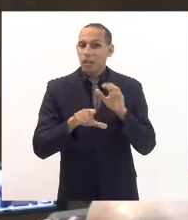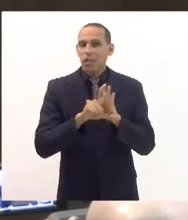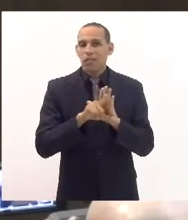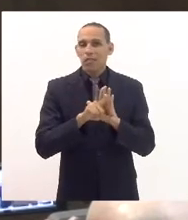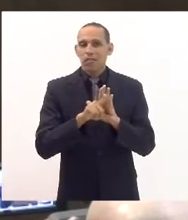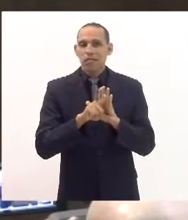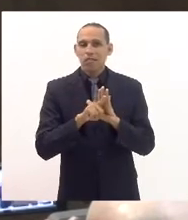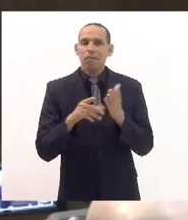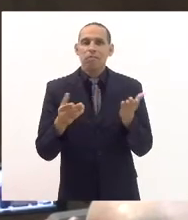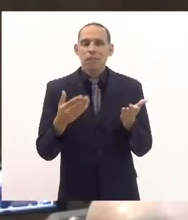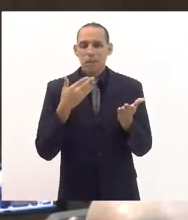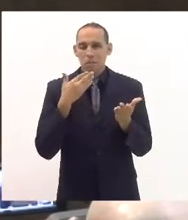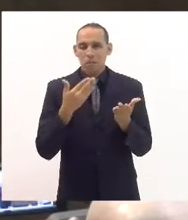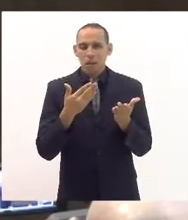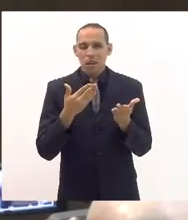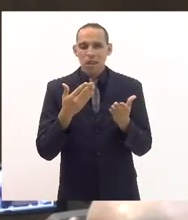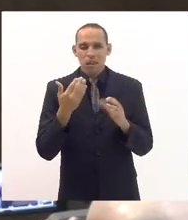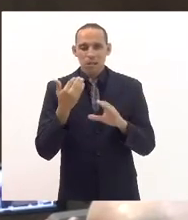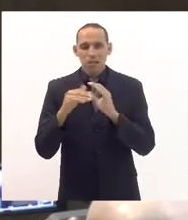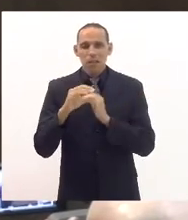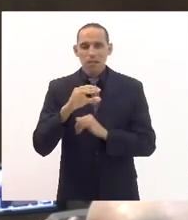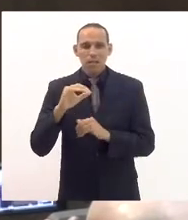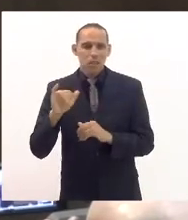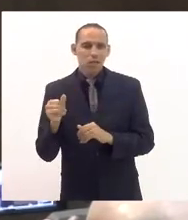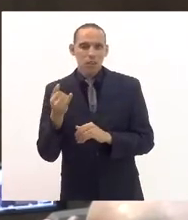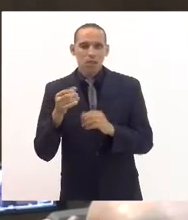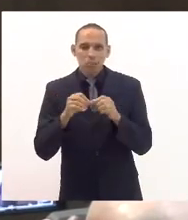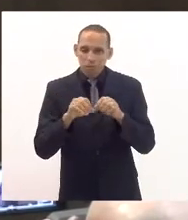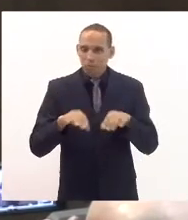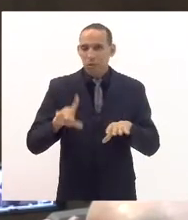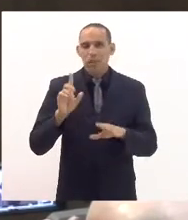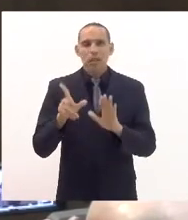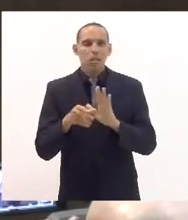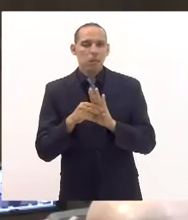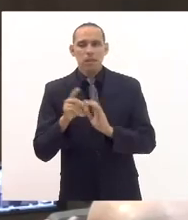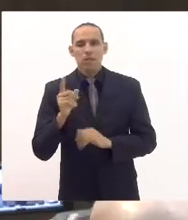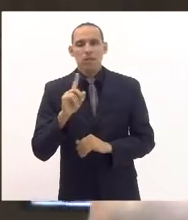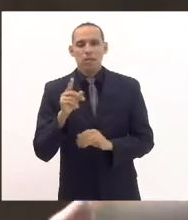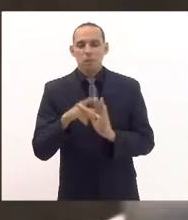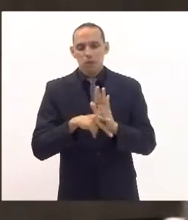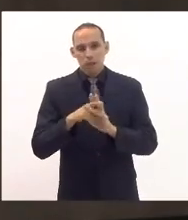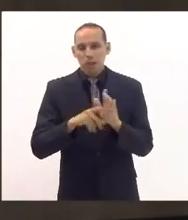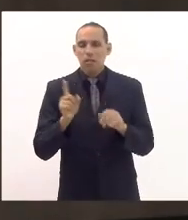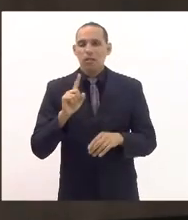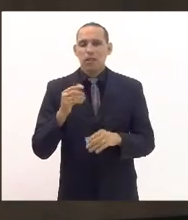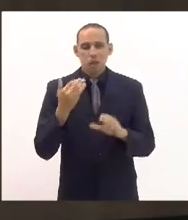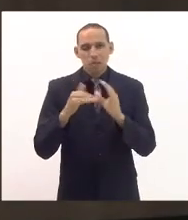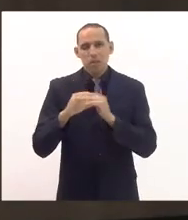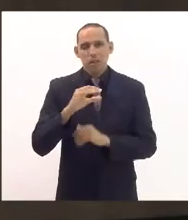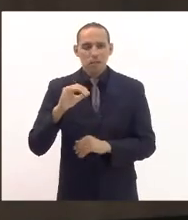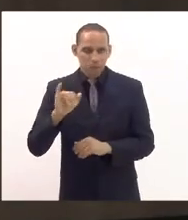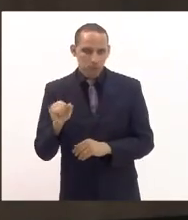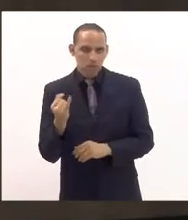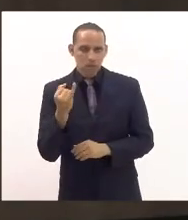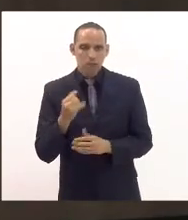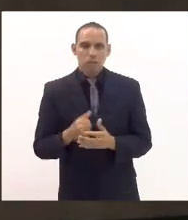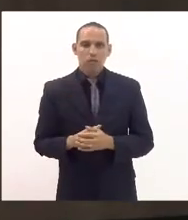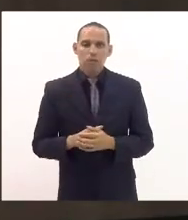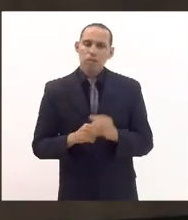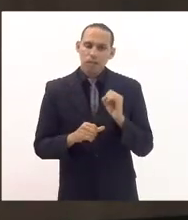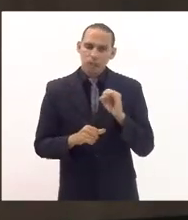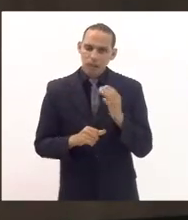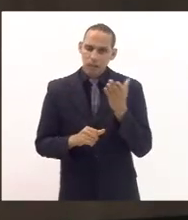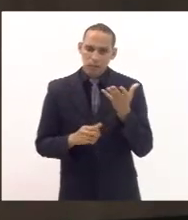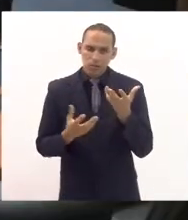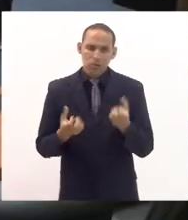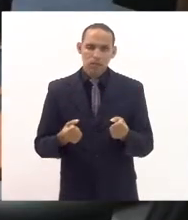a lei para o jogo de remeter à ccj para não prejudicar a emenda ao projeto auxílio-remédio ccj posso se o